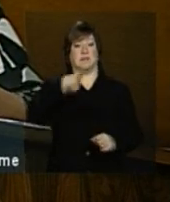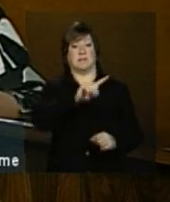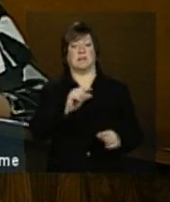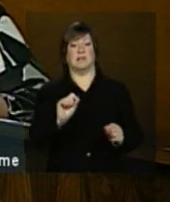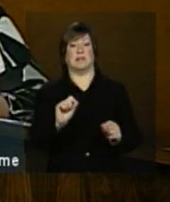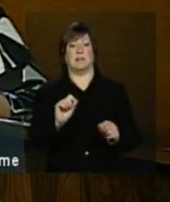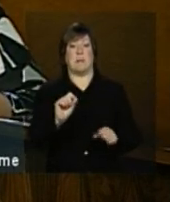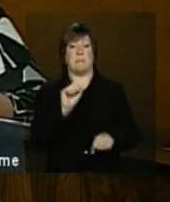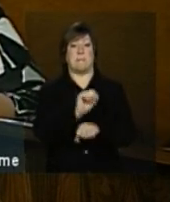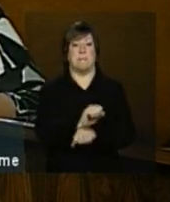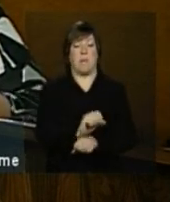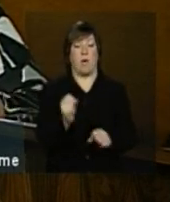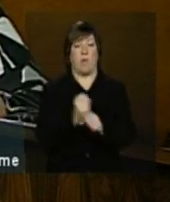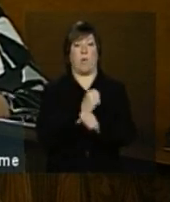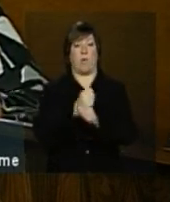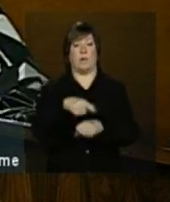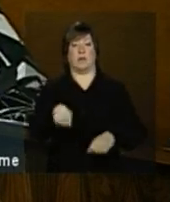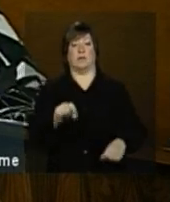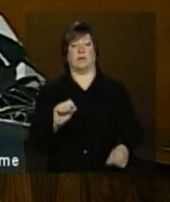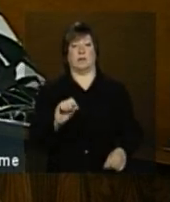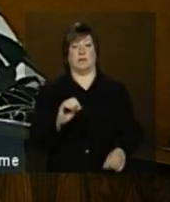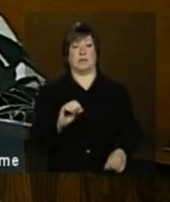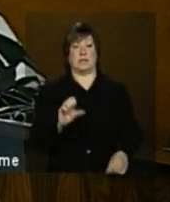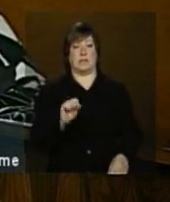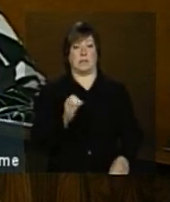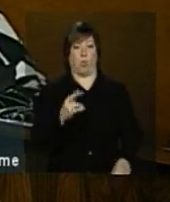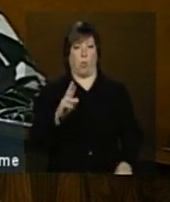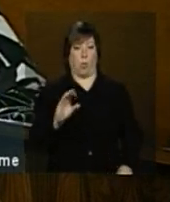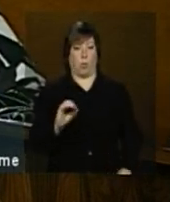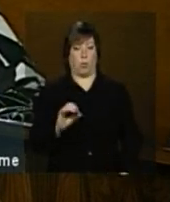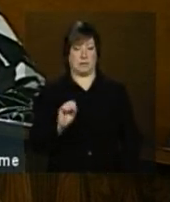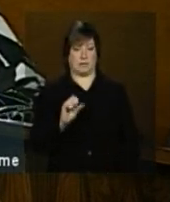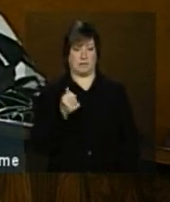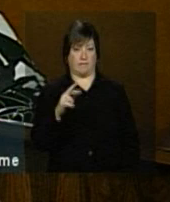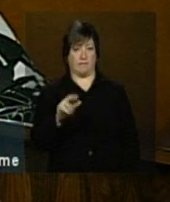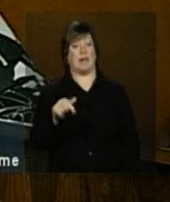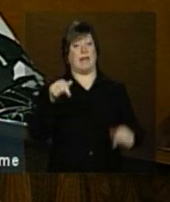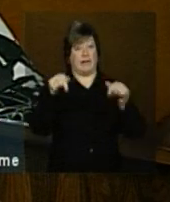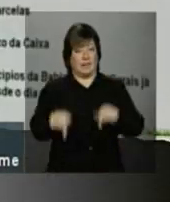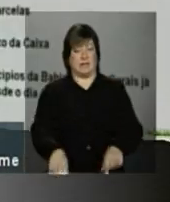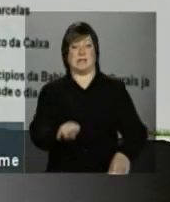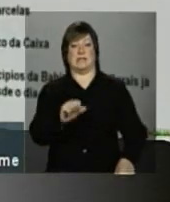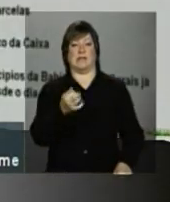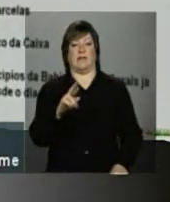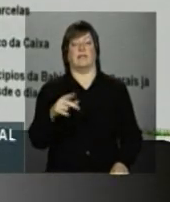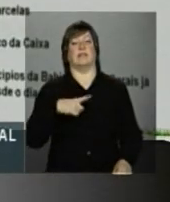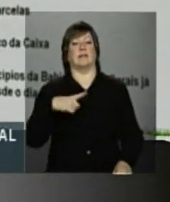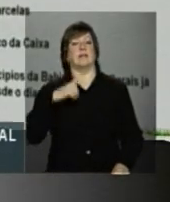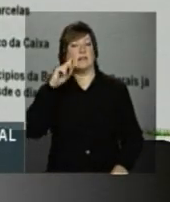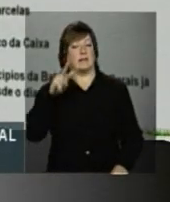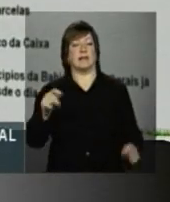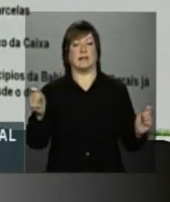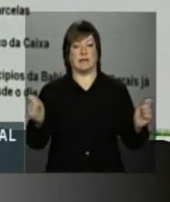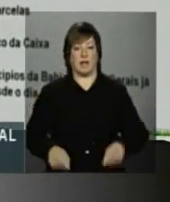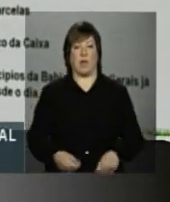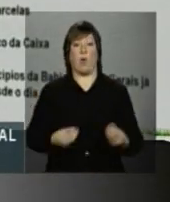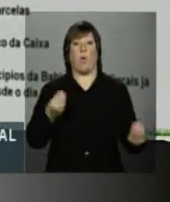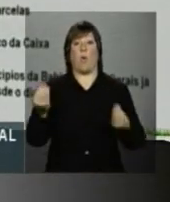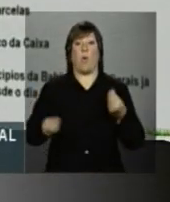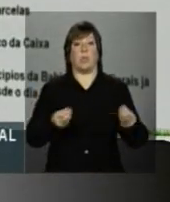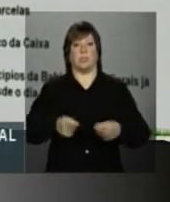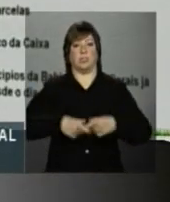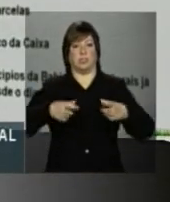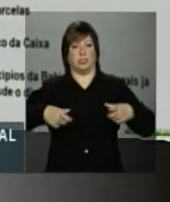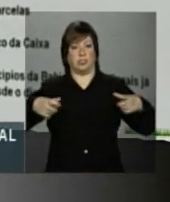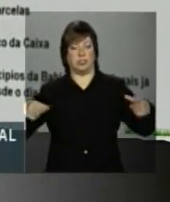construção do seguro safra né então nós eh eh nessa safra tá dando para ver como a gente como como ampliou